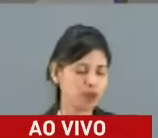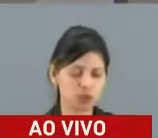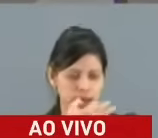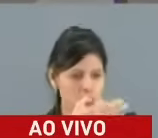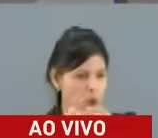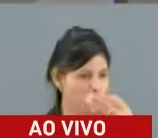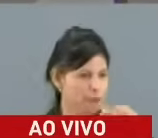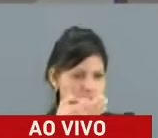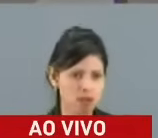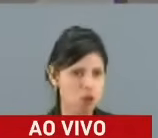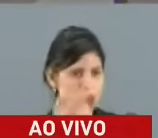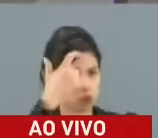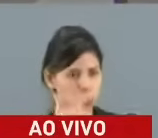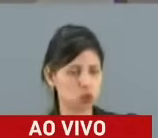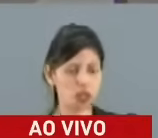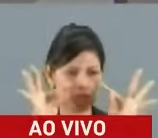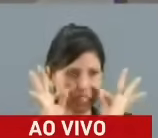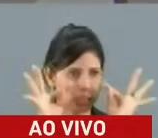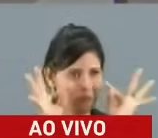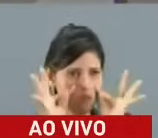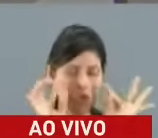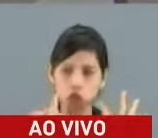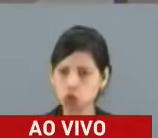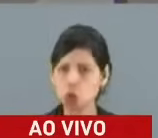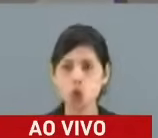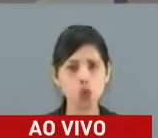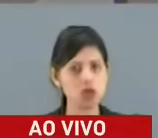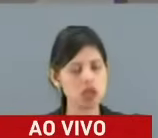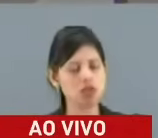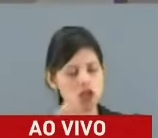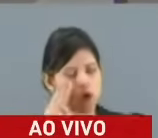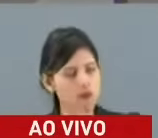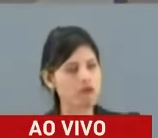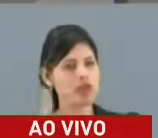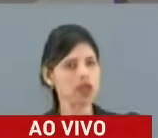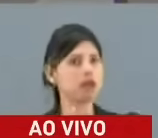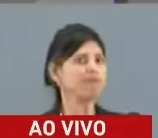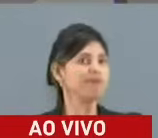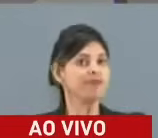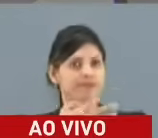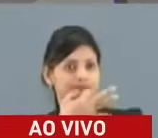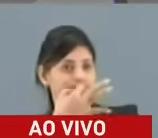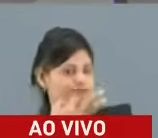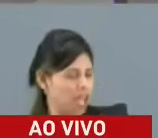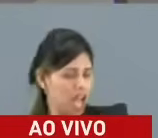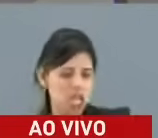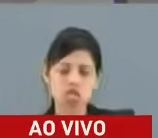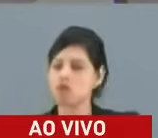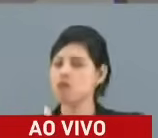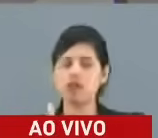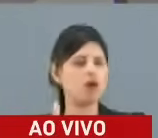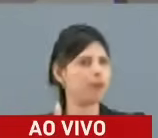de coisas que eu presenciei, né? Eu posso emitir uma opinião em outros lugares. Aqui, se eu emitir,